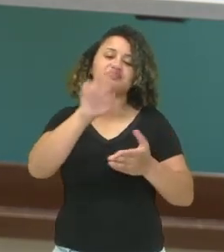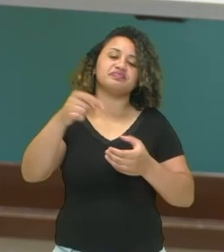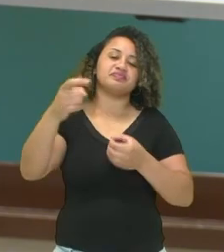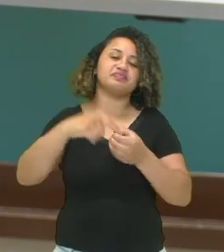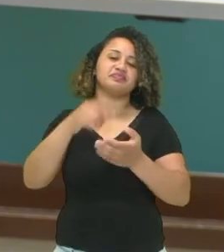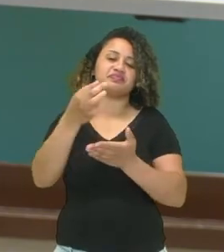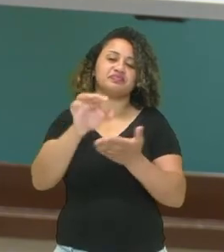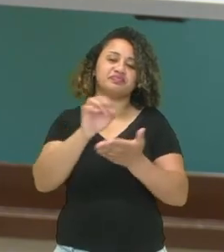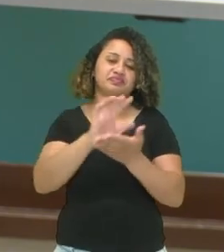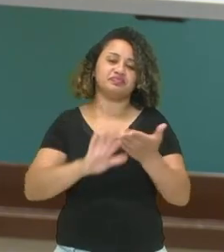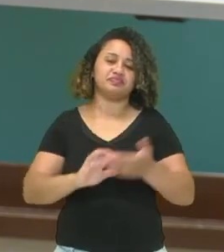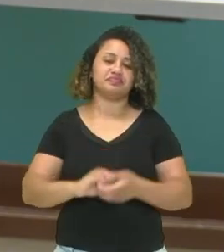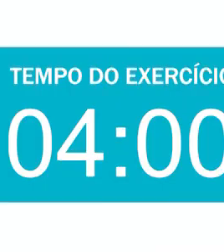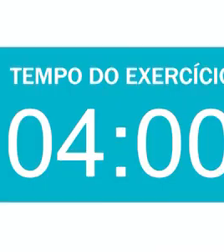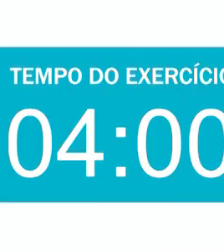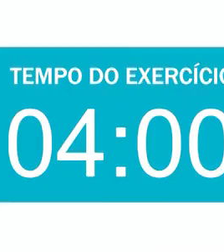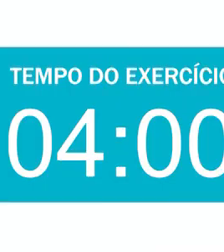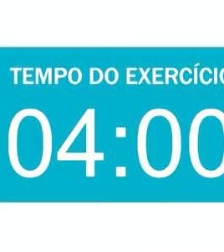já voltamos a conferir.